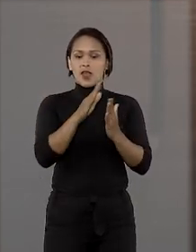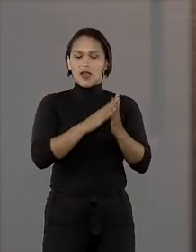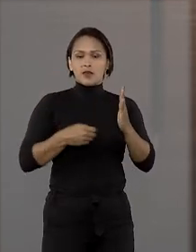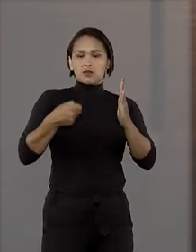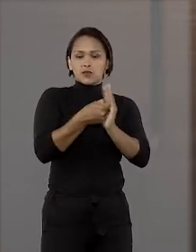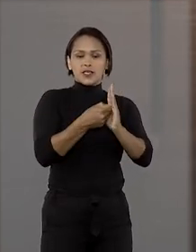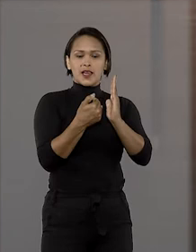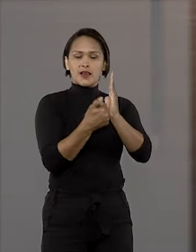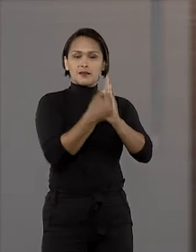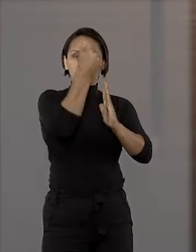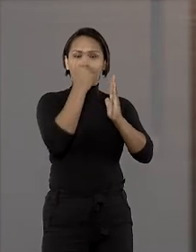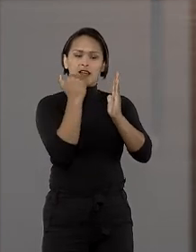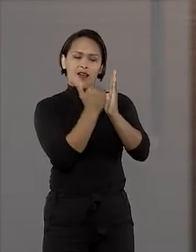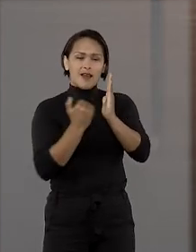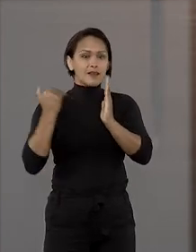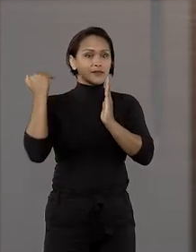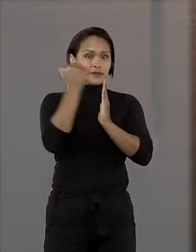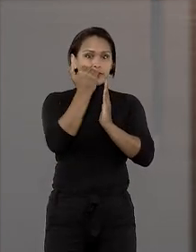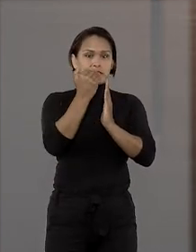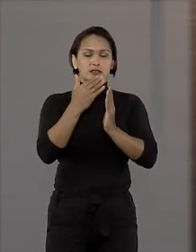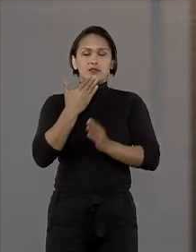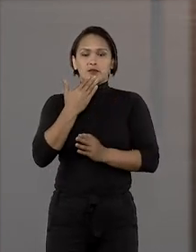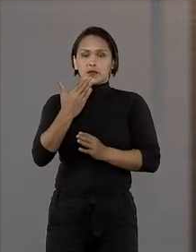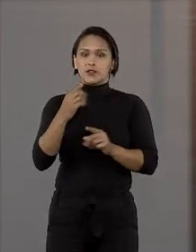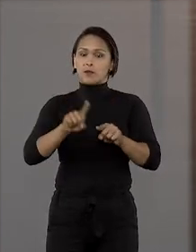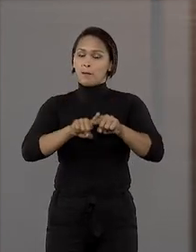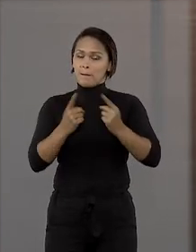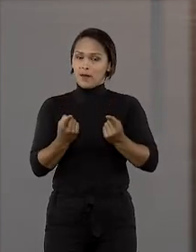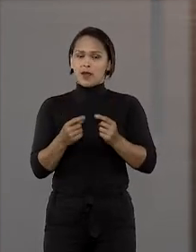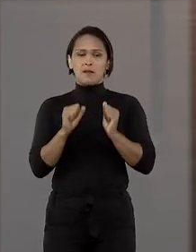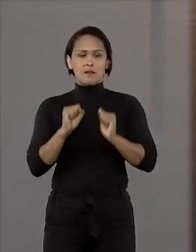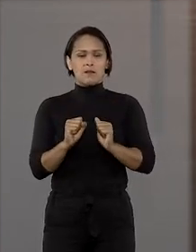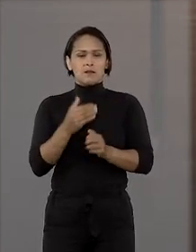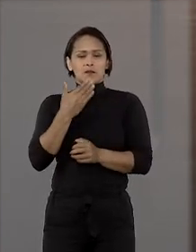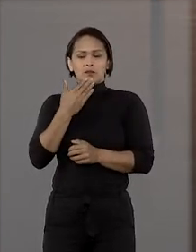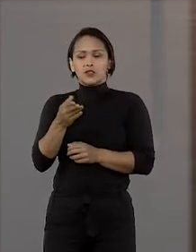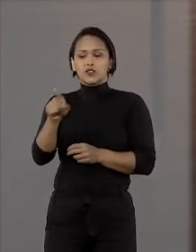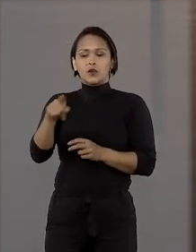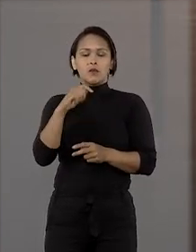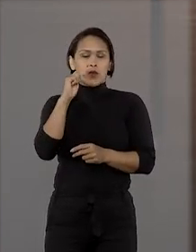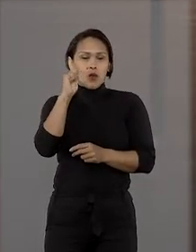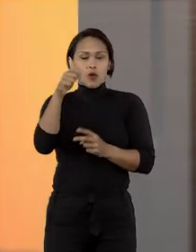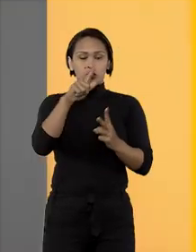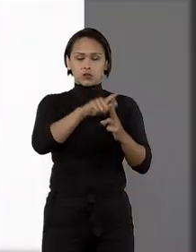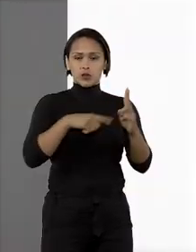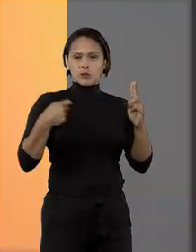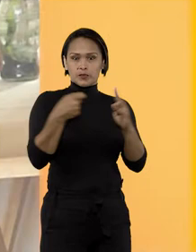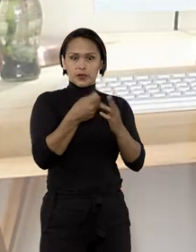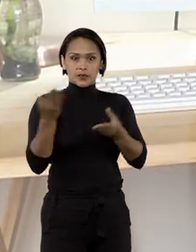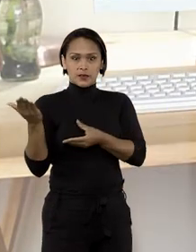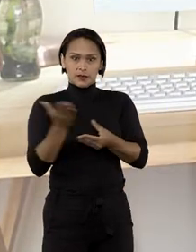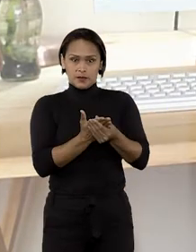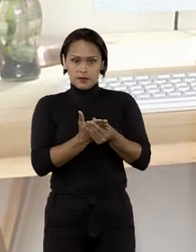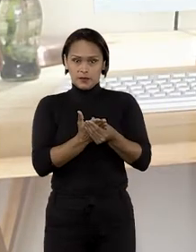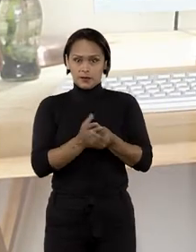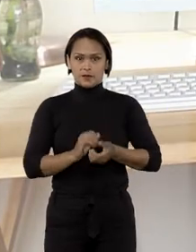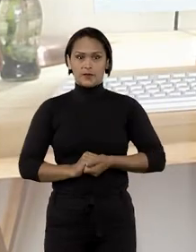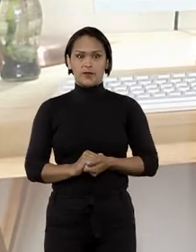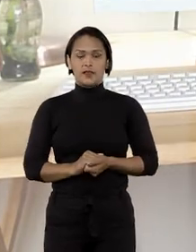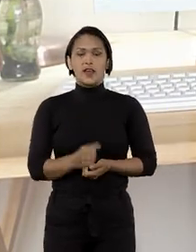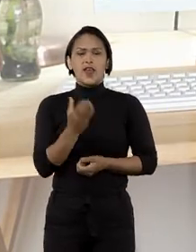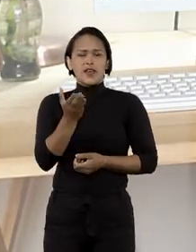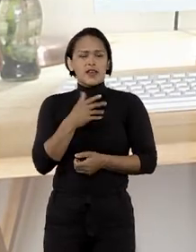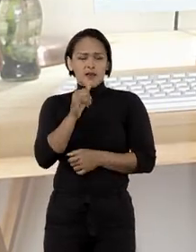juiz concede além do que foi pedido, mais do que foi solicitado pelo autor da ação. Quer